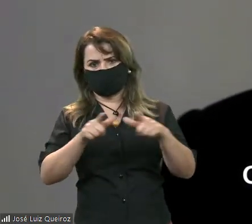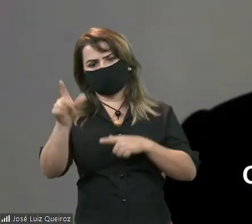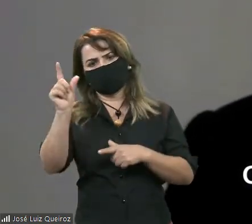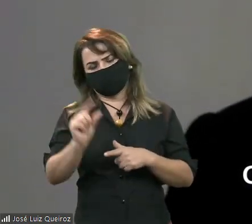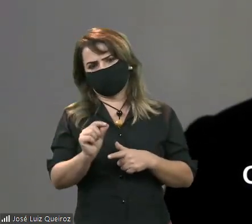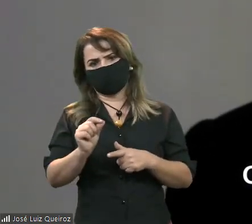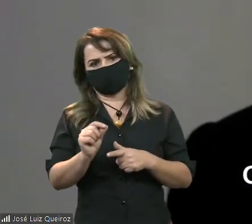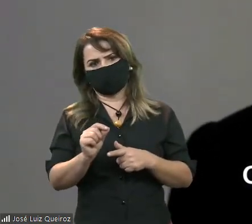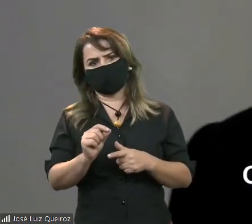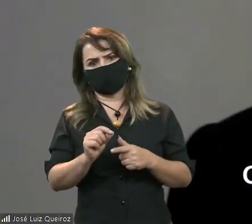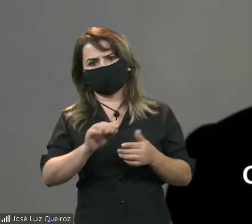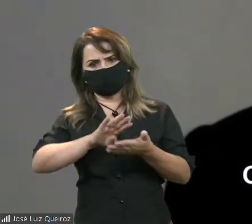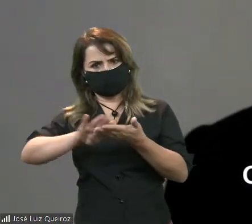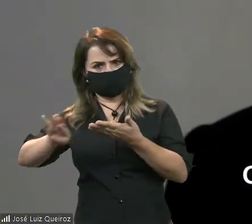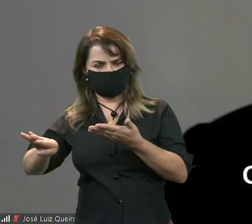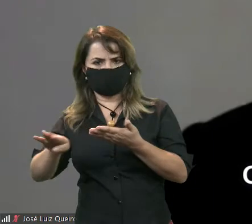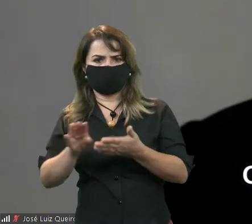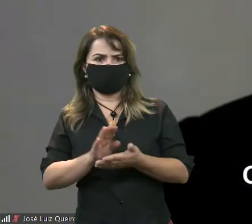dia.